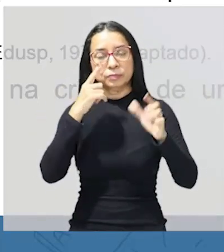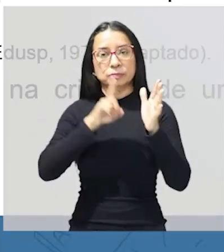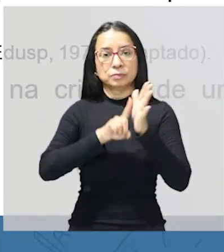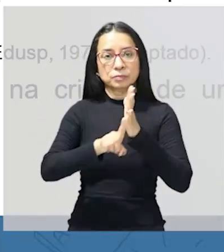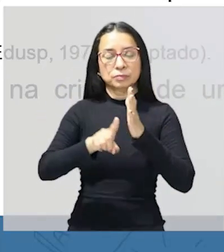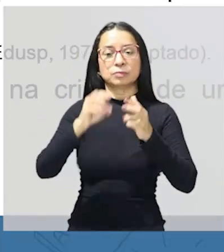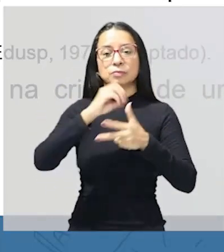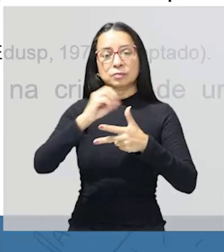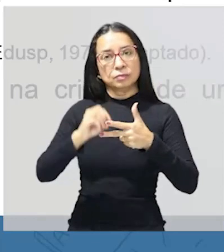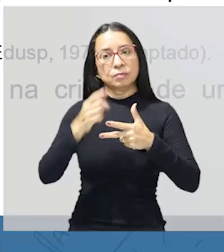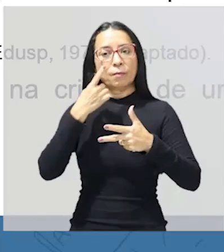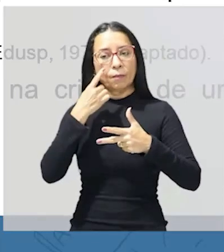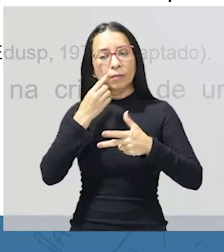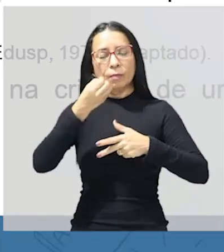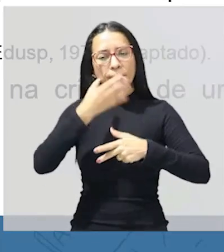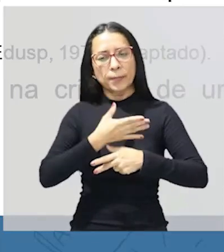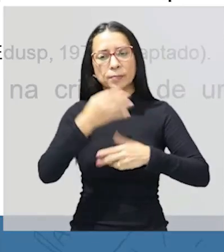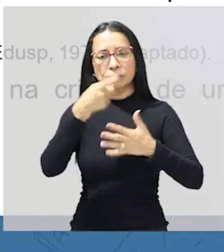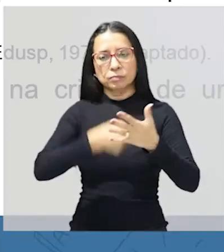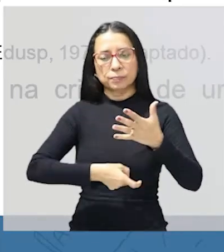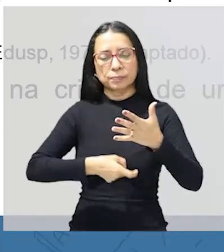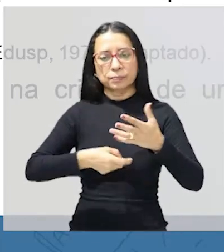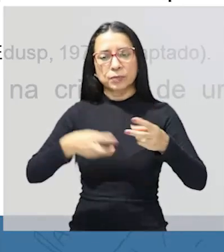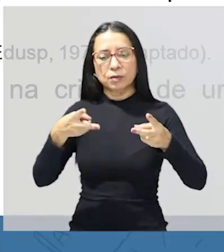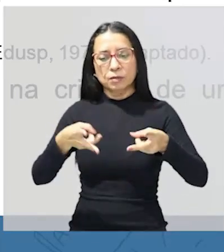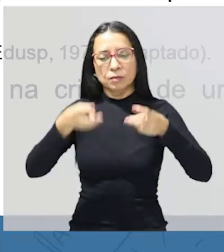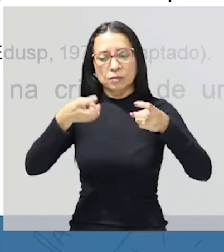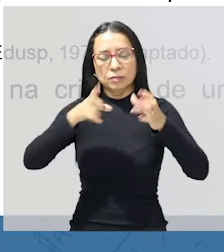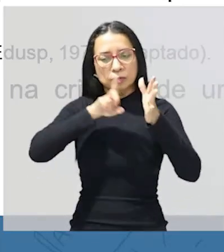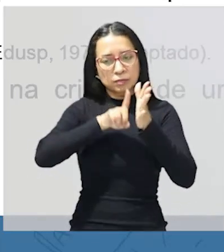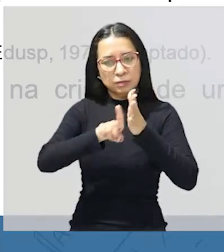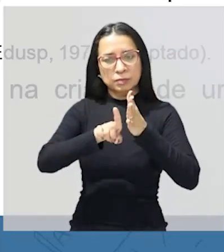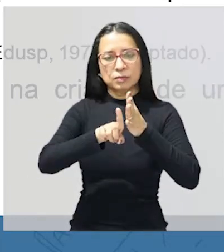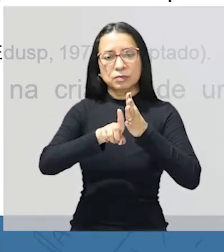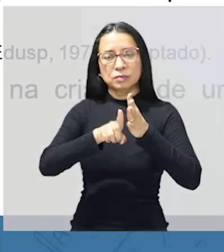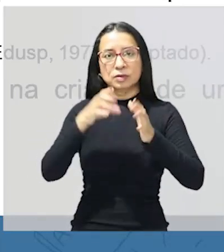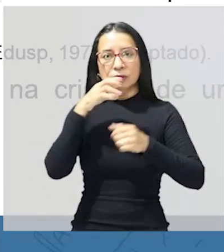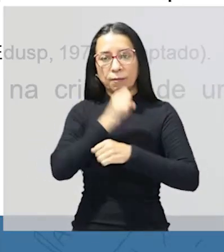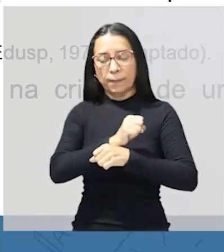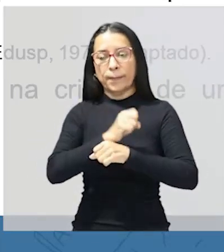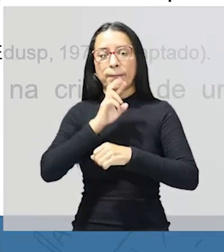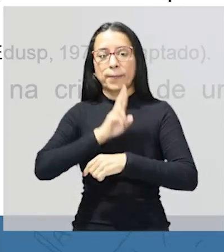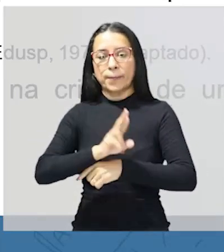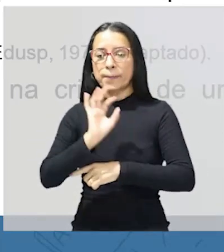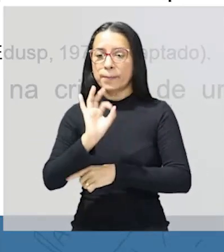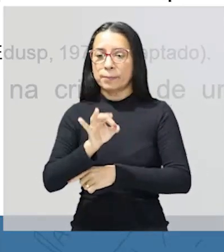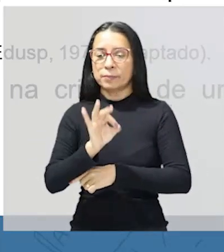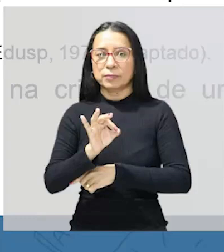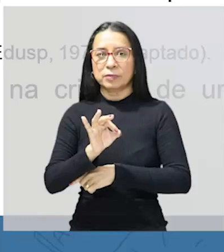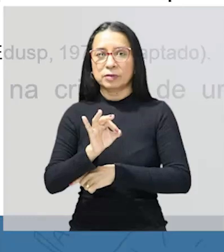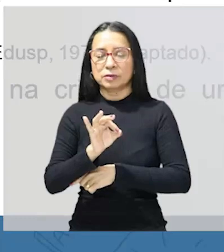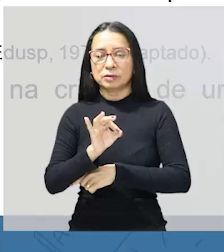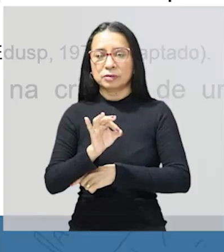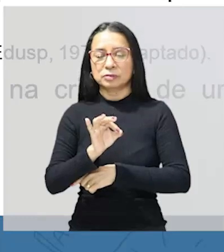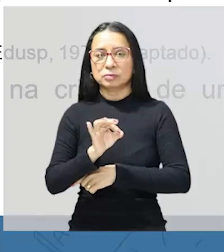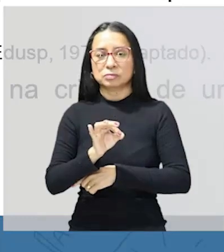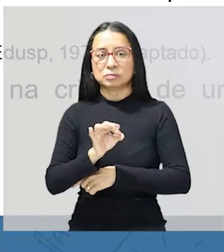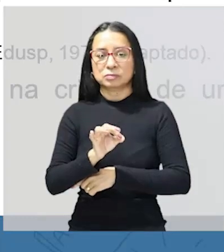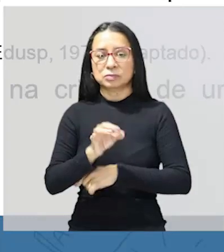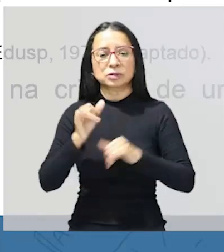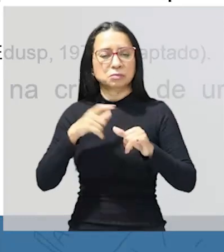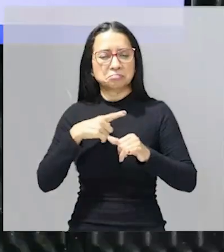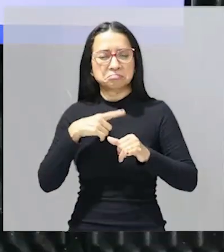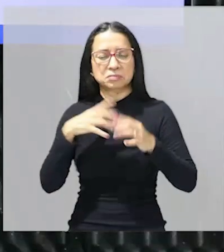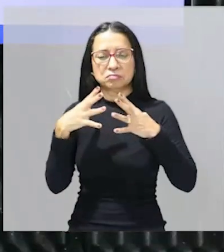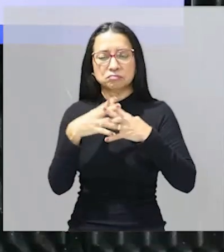o texto, para observar com calma o comando e ir direto para a resposta certa, né? E não ficar no sufoco com o outro